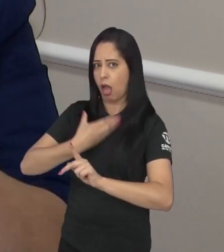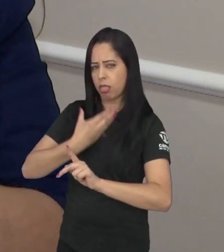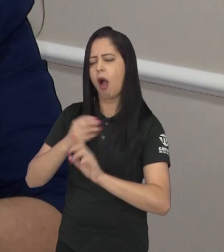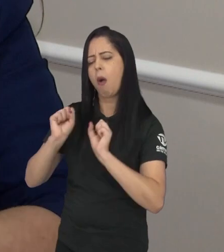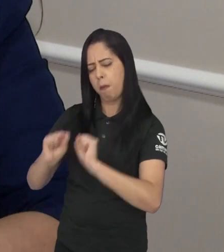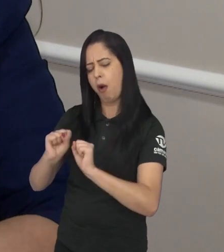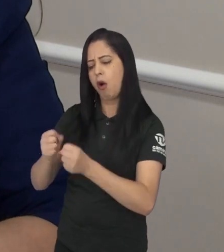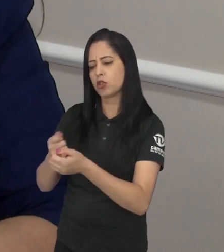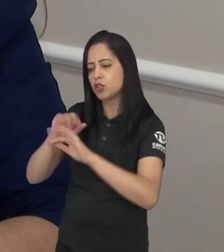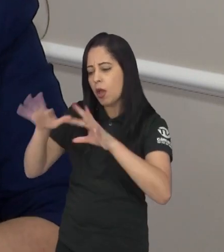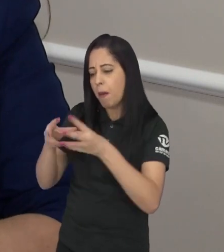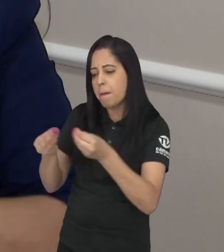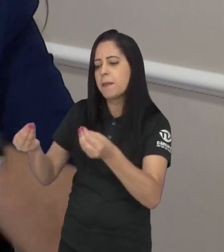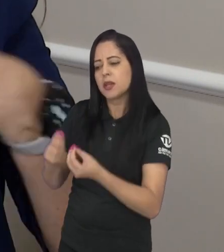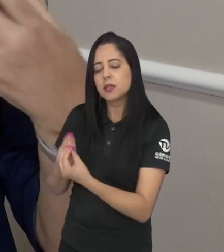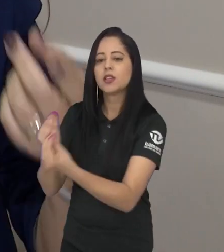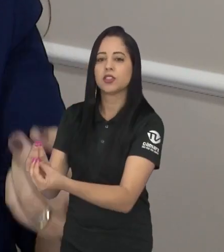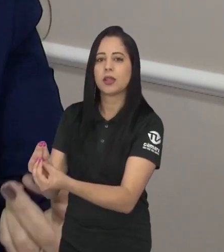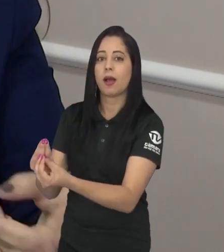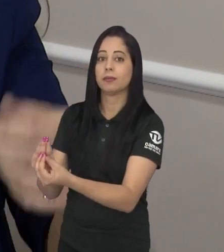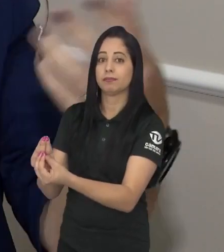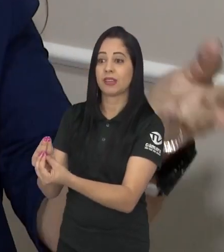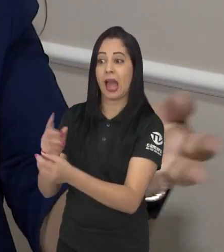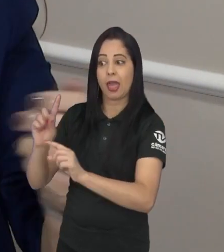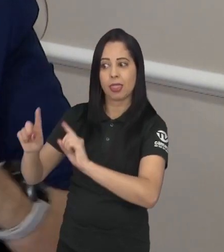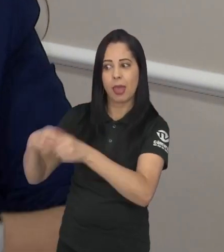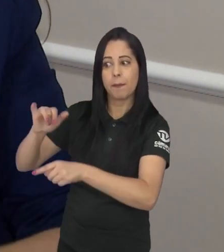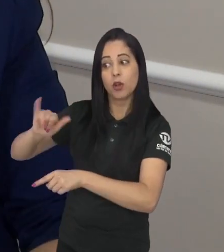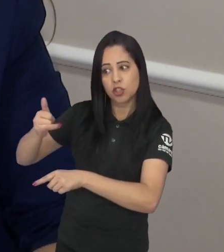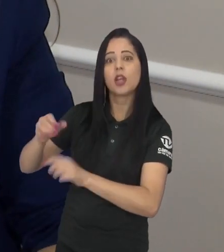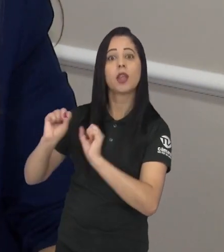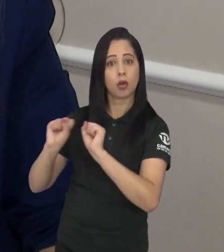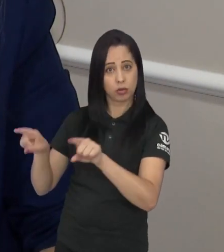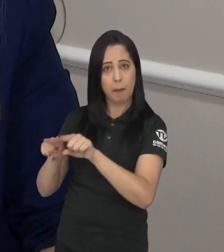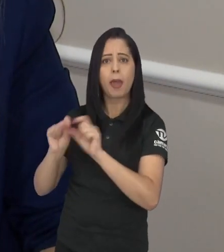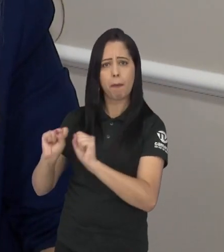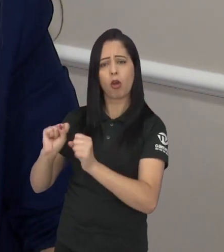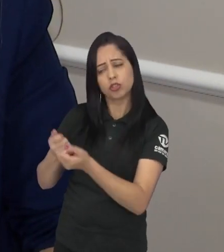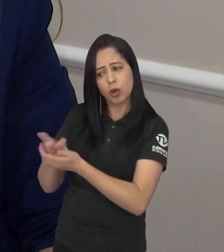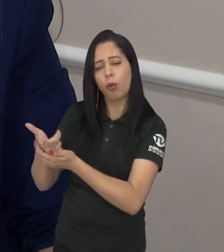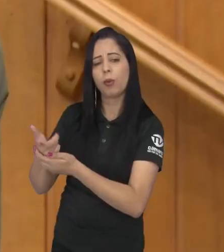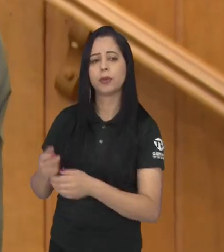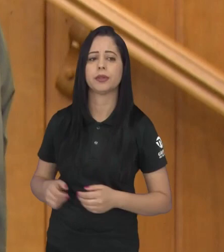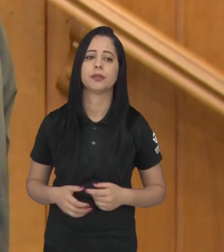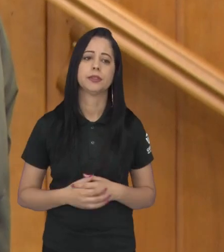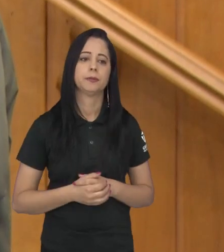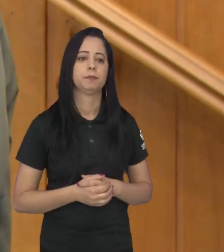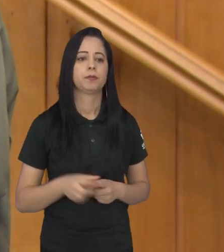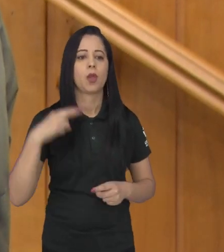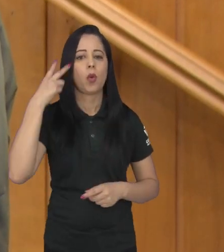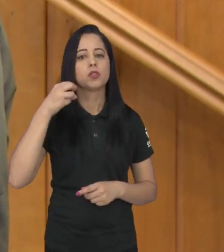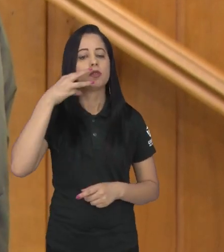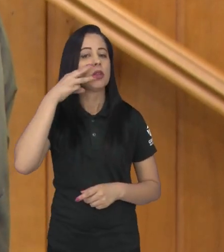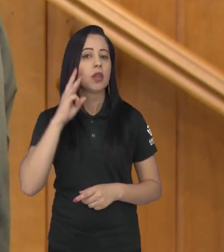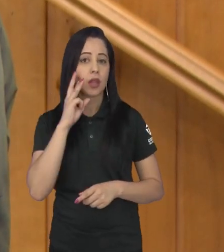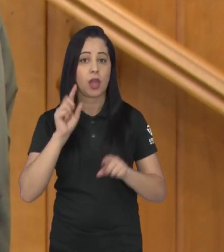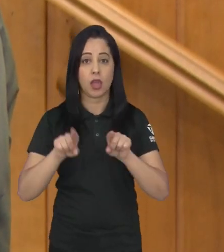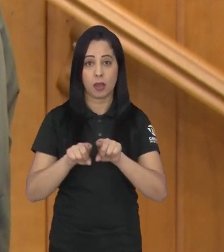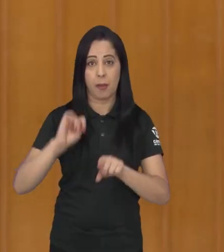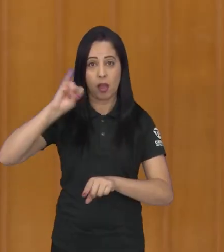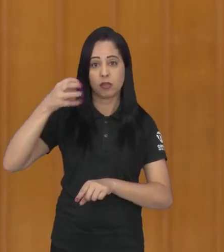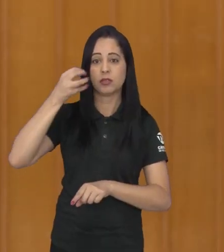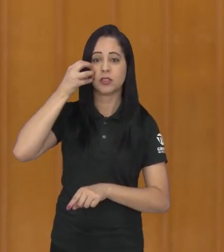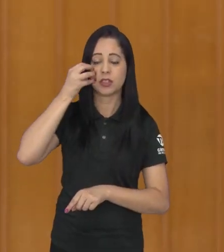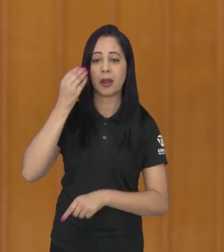bom, Natal pode ser uma época para isso, ou pode esperar depois em janeiro, quando vem as promoções também, né? Os vereadores Walter